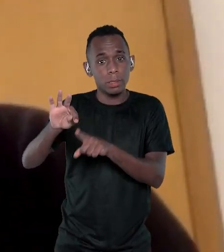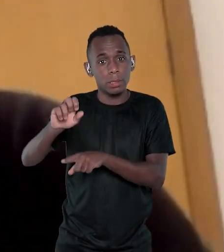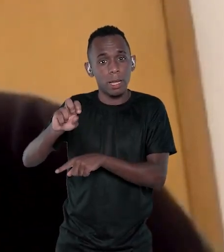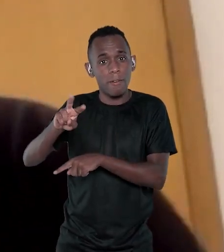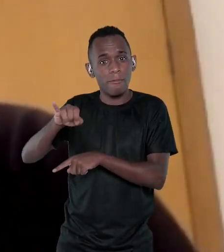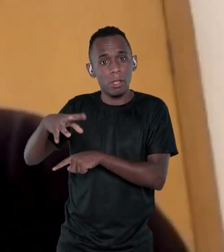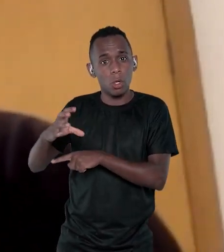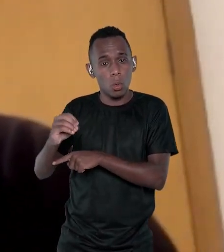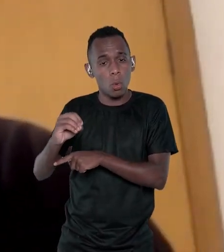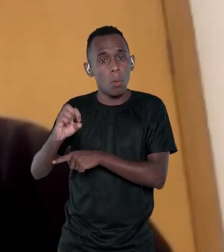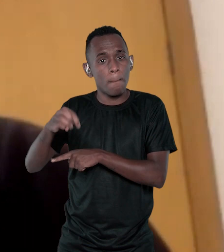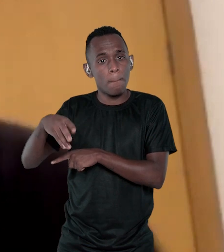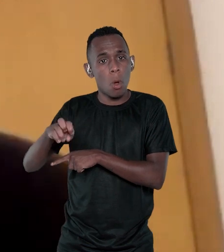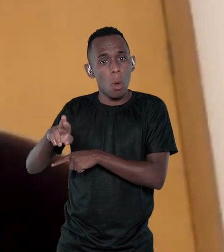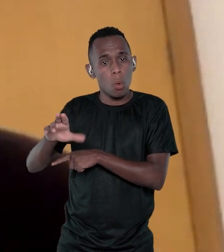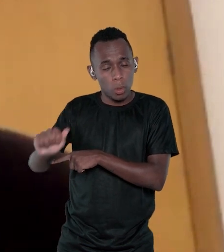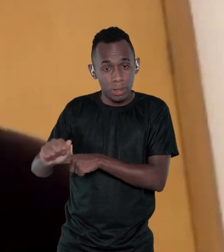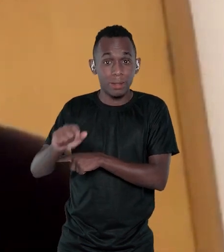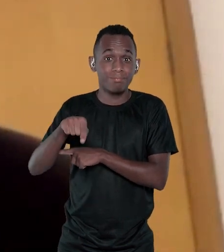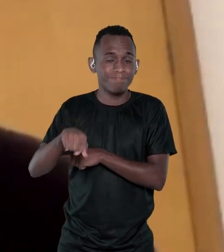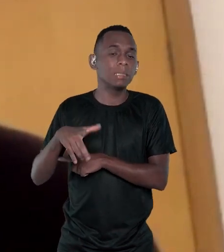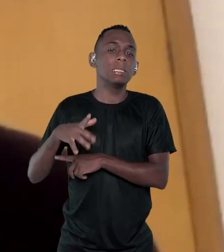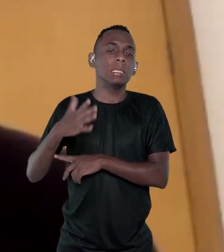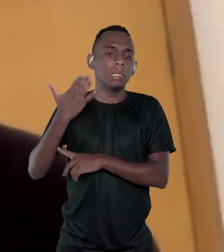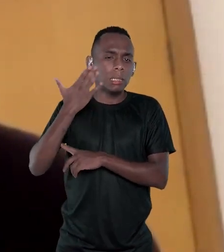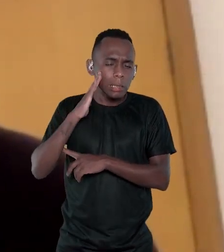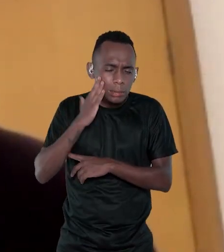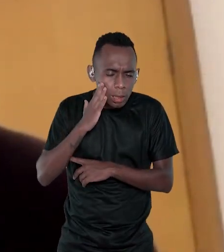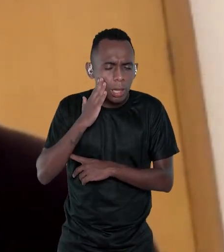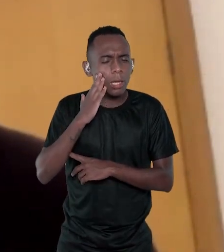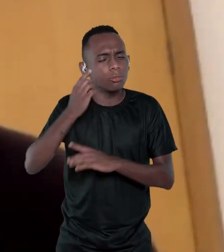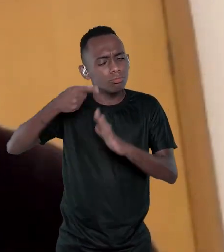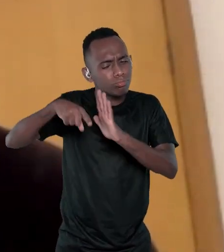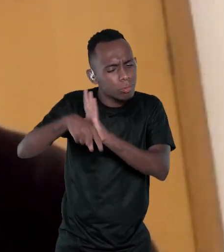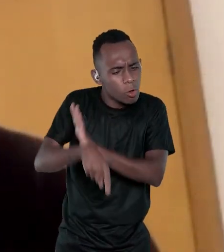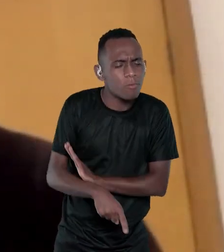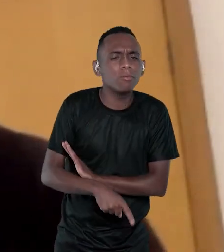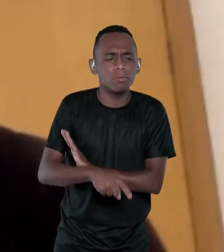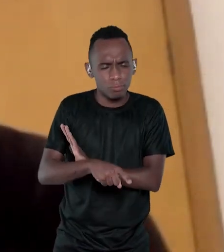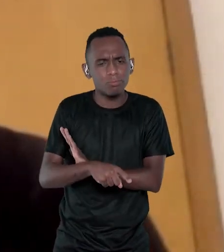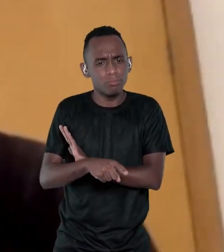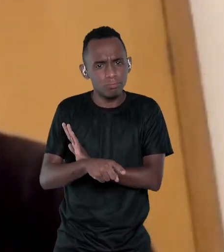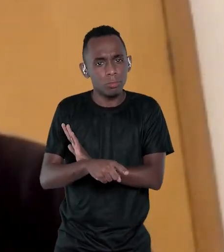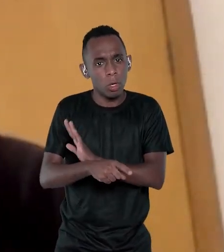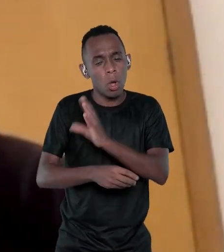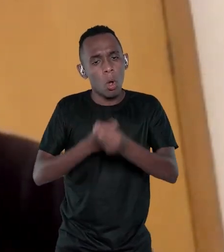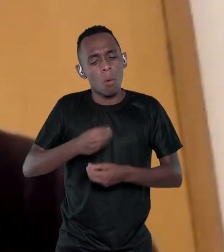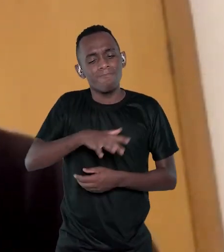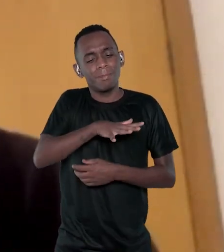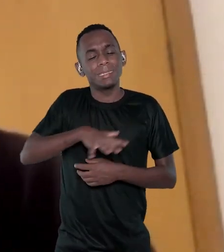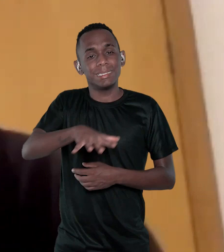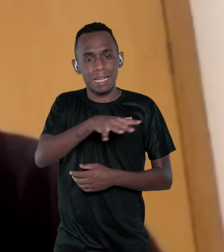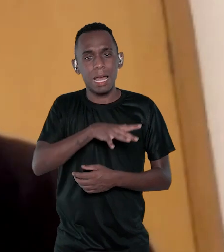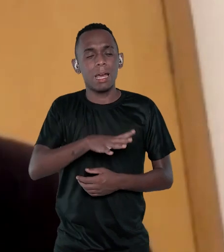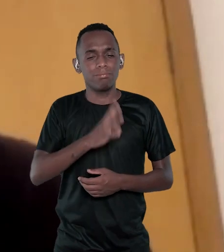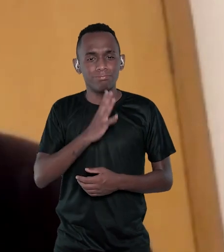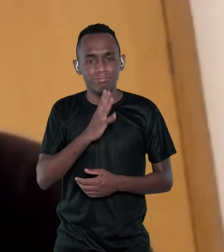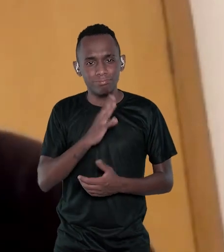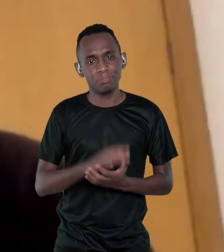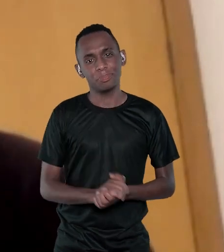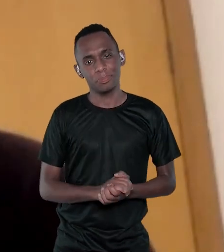querido Tavinho Moura, que compreende bem, conhece profundamente esse